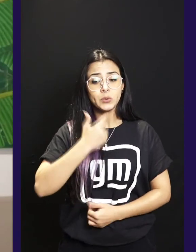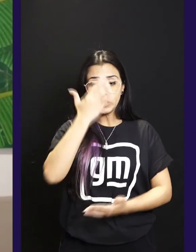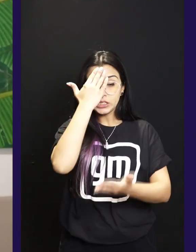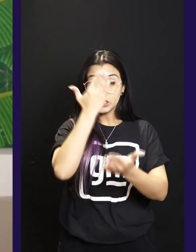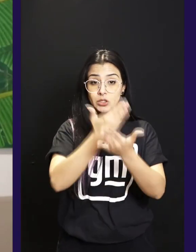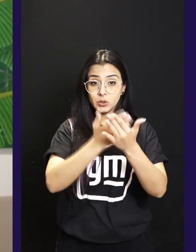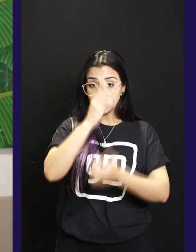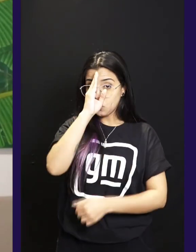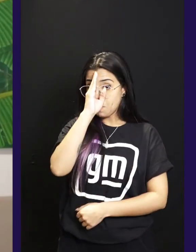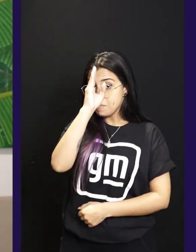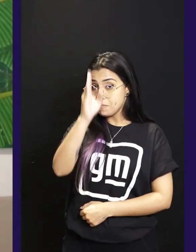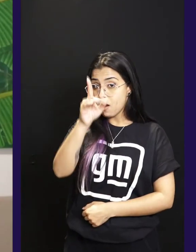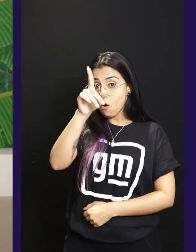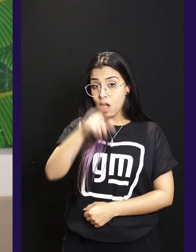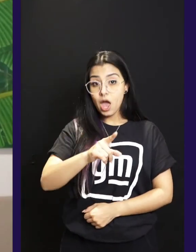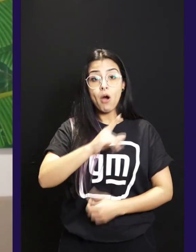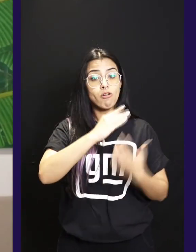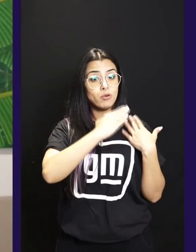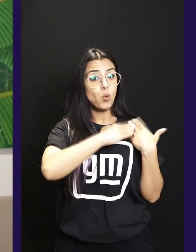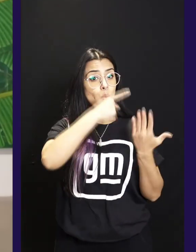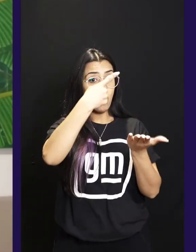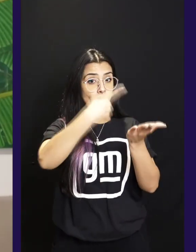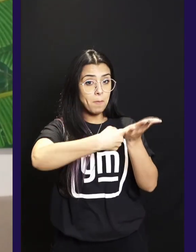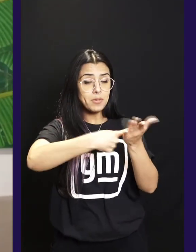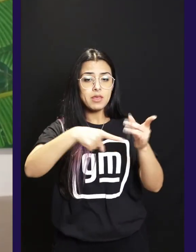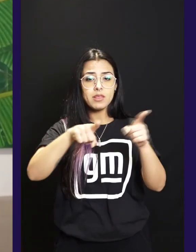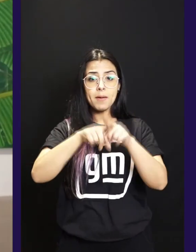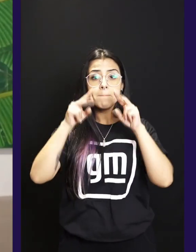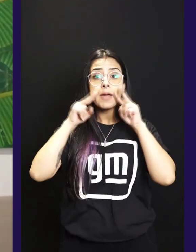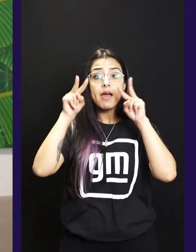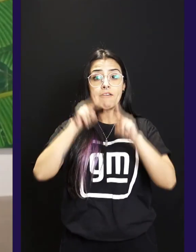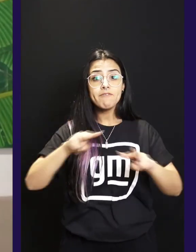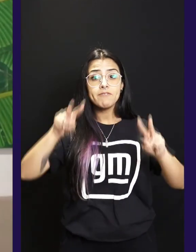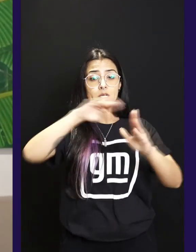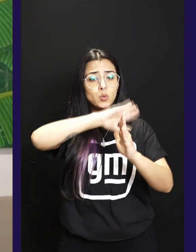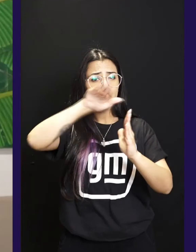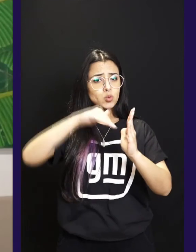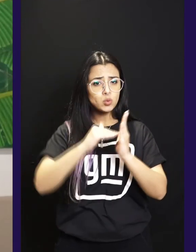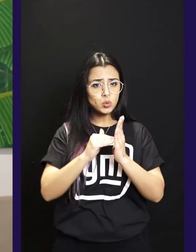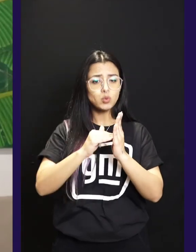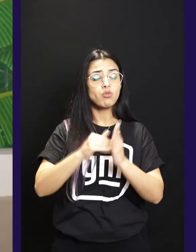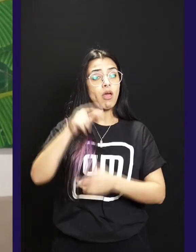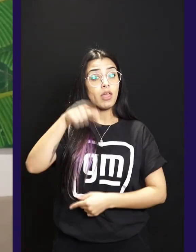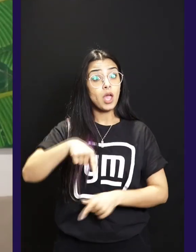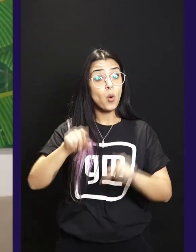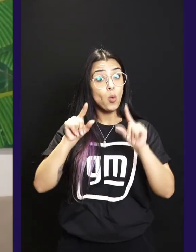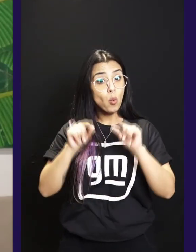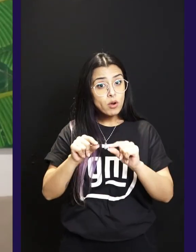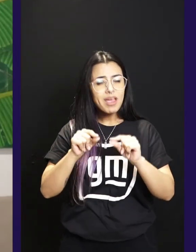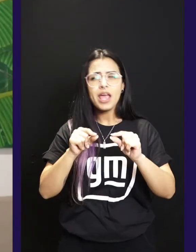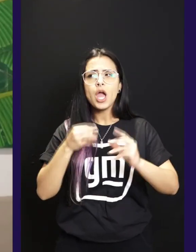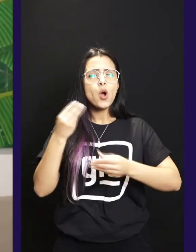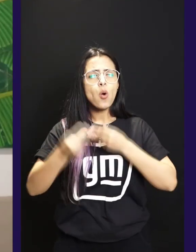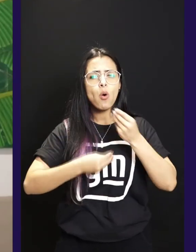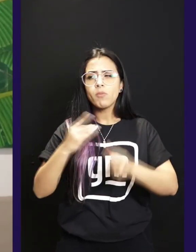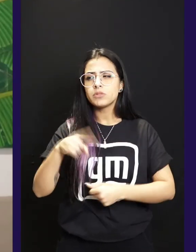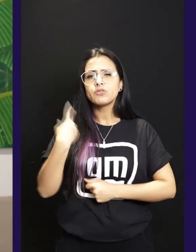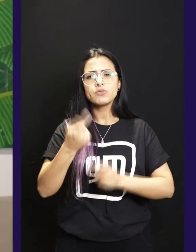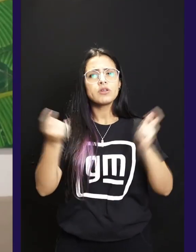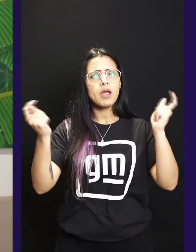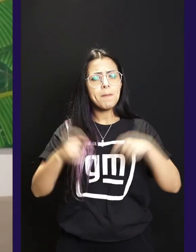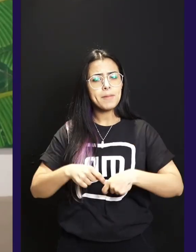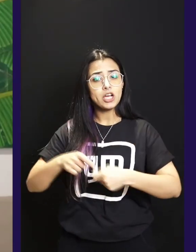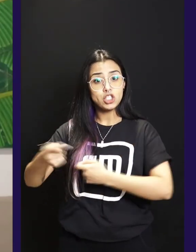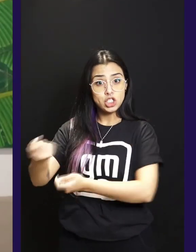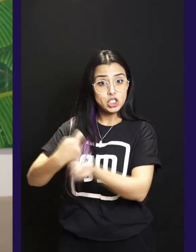esse compromisso e essa visão holística do todo, né? De como a gente torna nossos